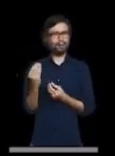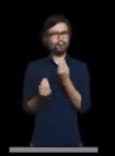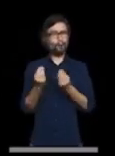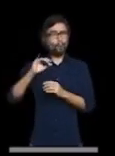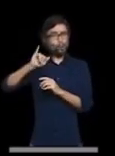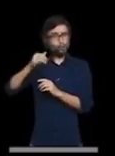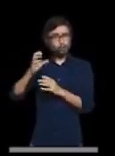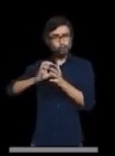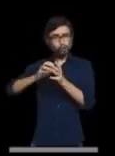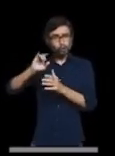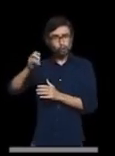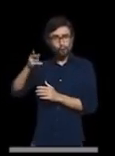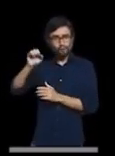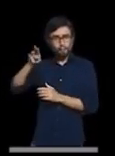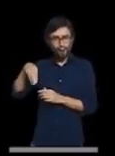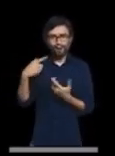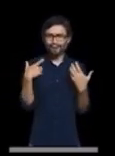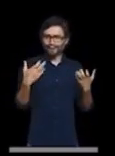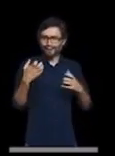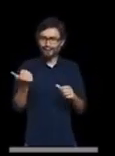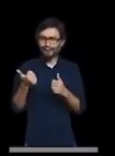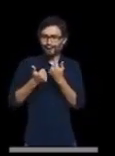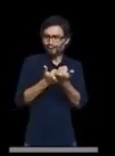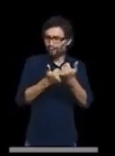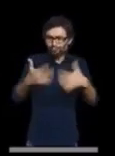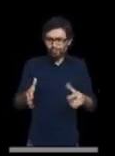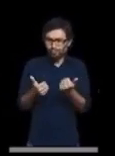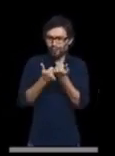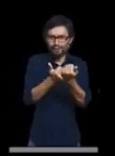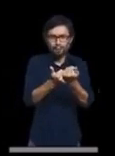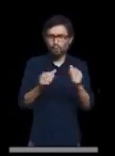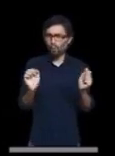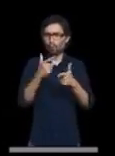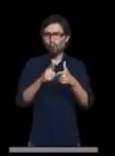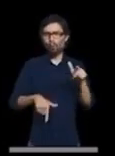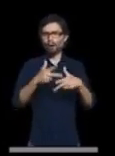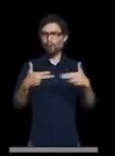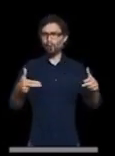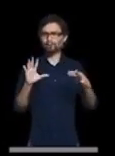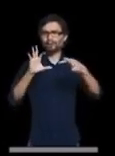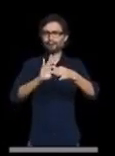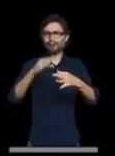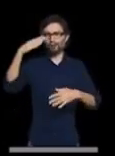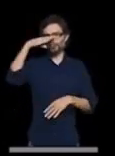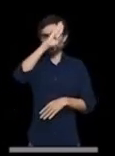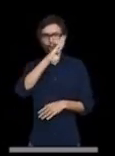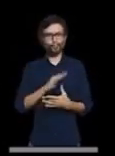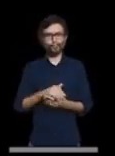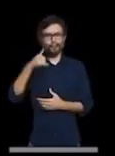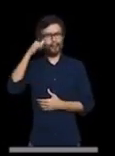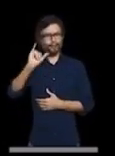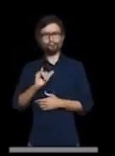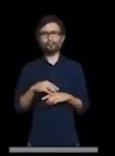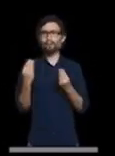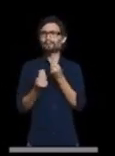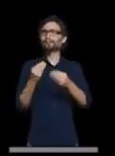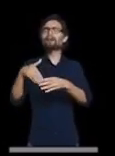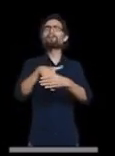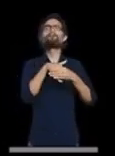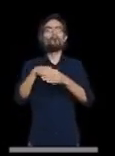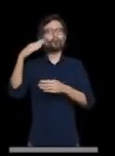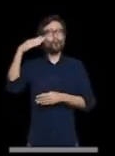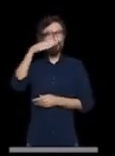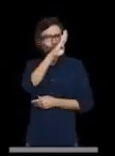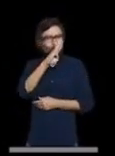Jovem Pan que jamais queria o apoio ou qualquer coisa ligada a Jair Bolsonaro. Quem vota no